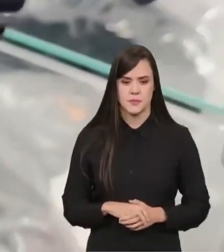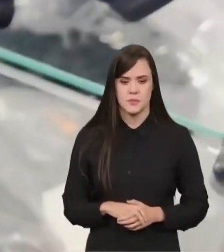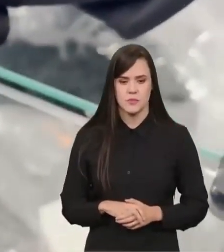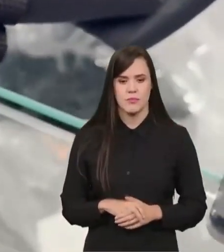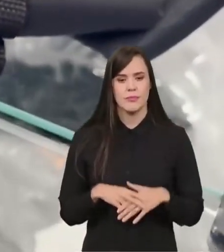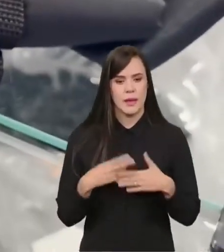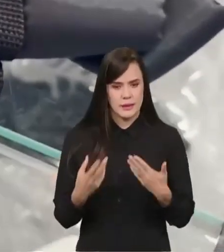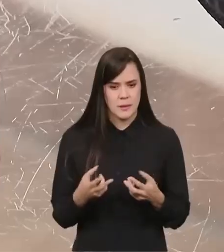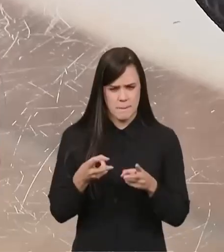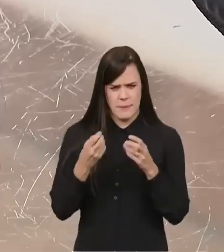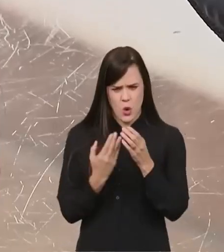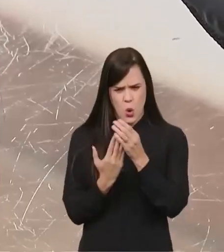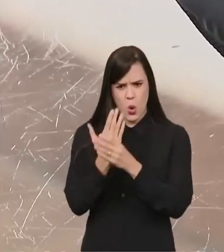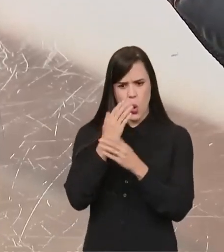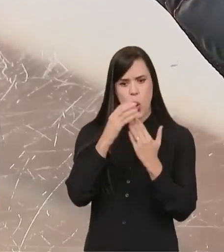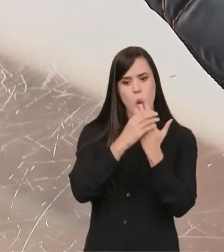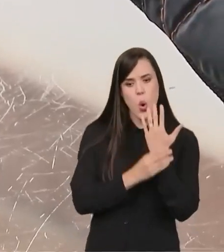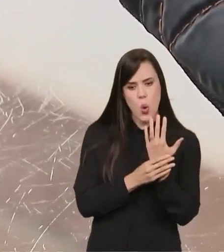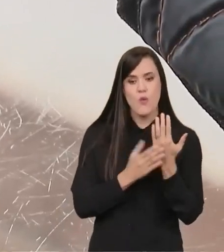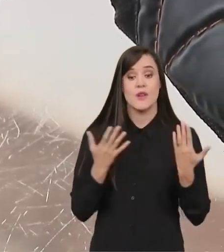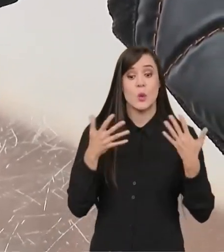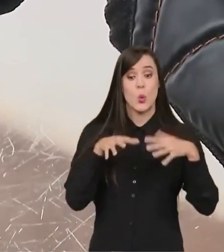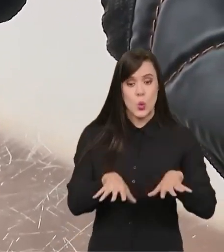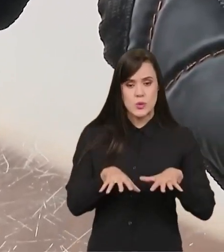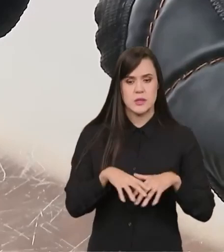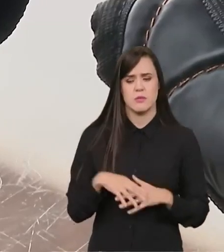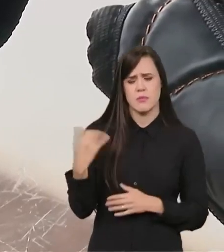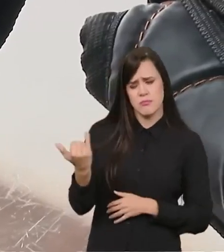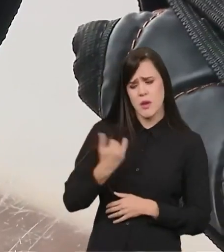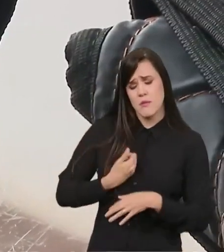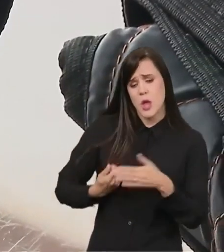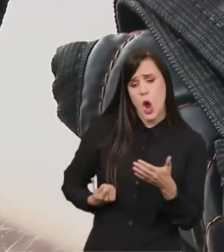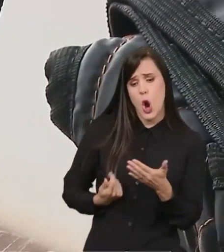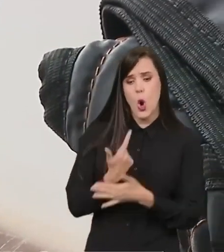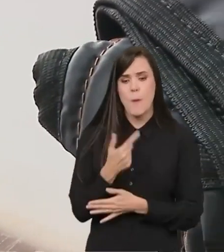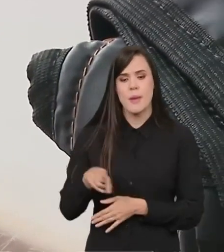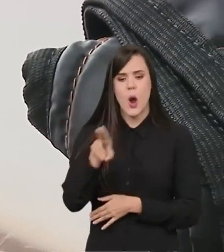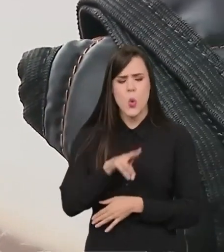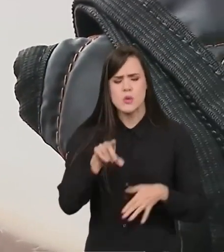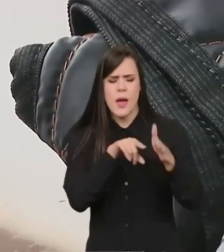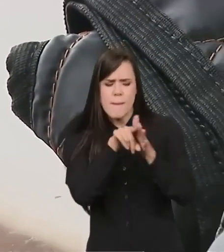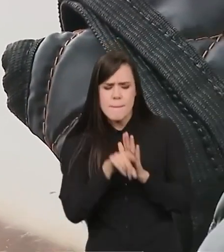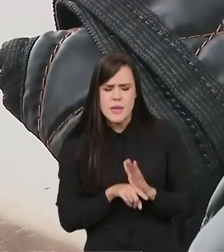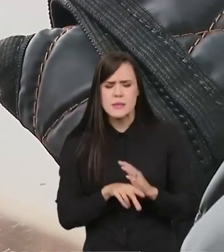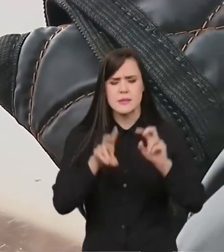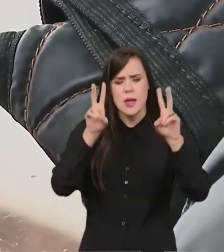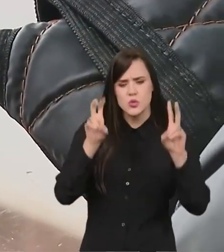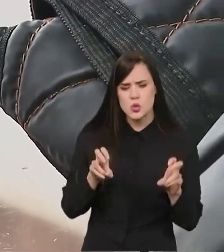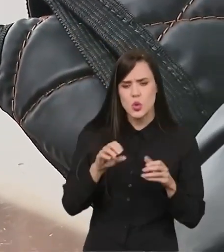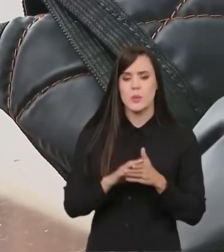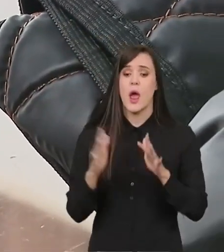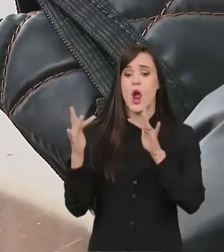E aí eu vi essa luva, que é a luva inclusiva, e me falaram para eu comprar, para utilizar, pesquisar sobre. E aí eu